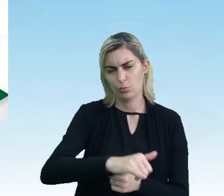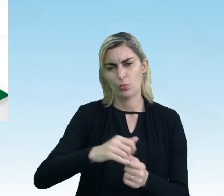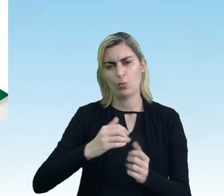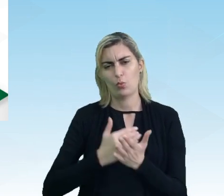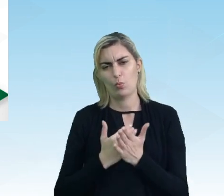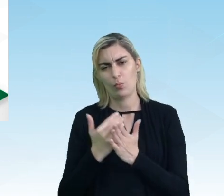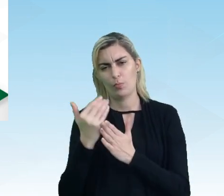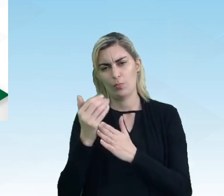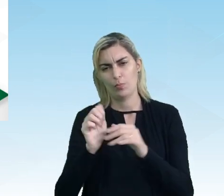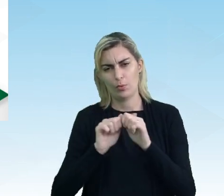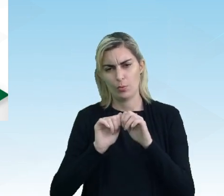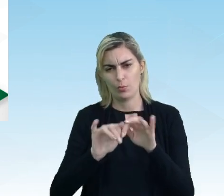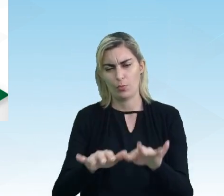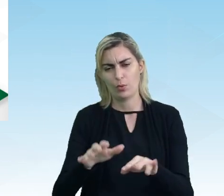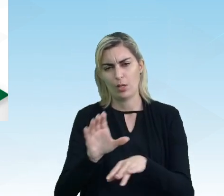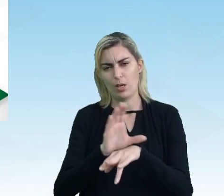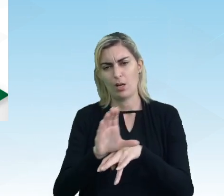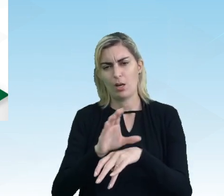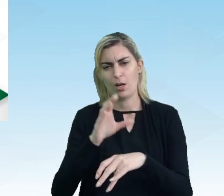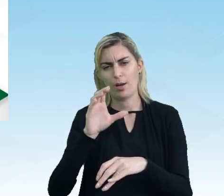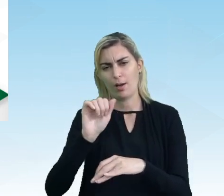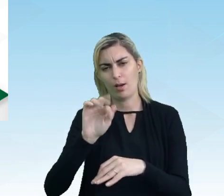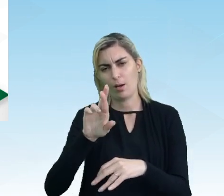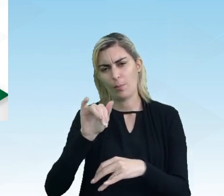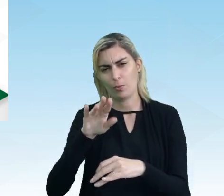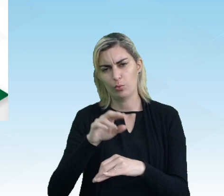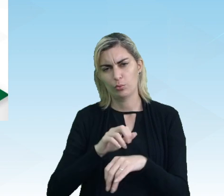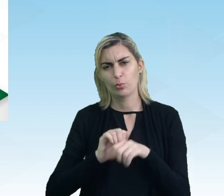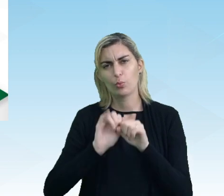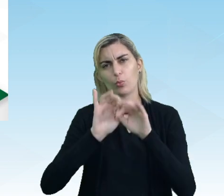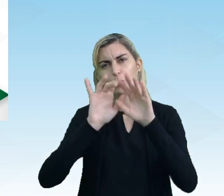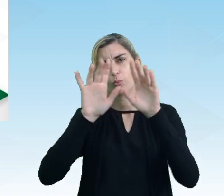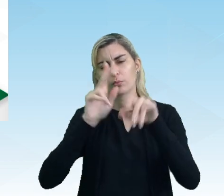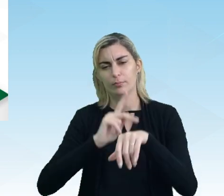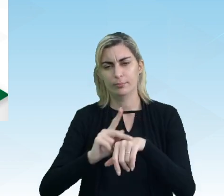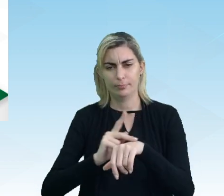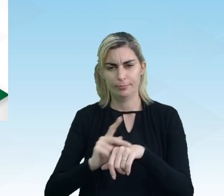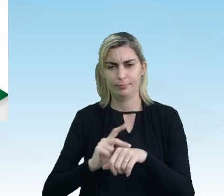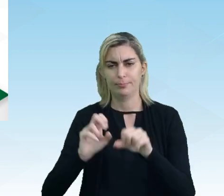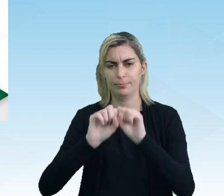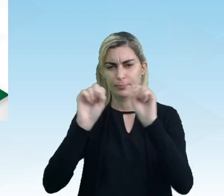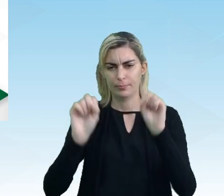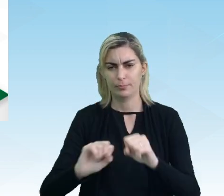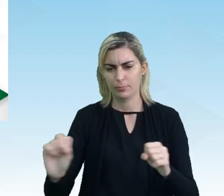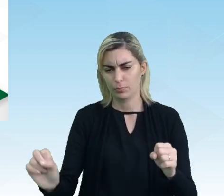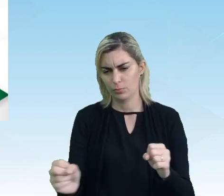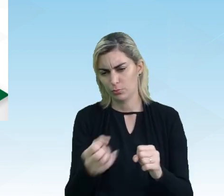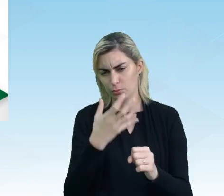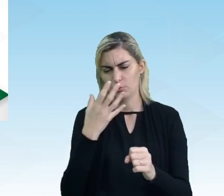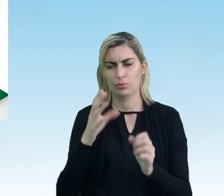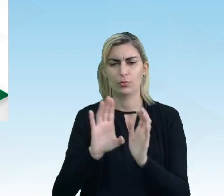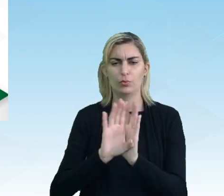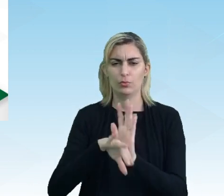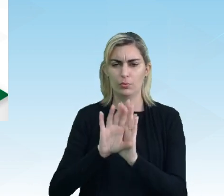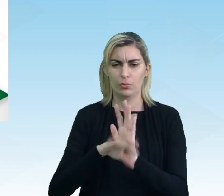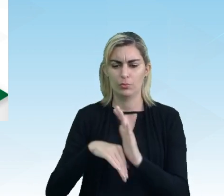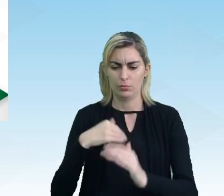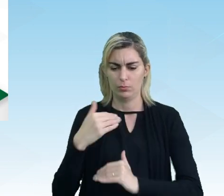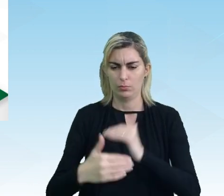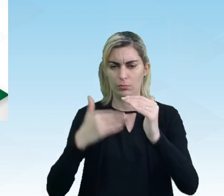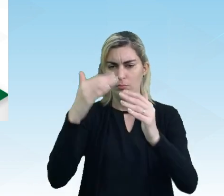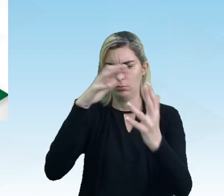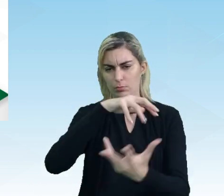das emissões de gás carbono, né? Ainda o sistema cria uma nova concepção de